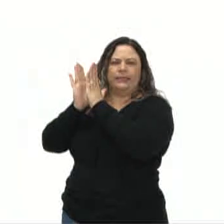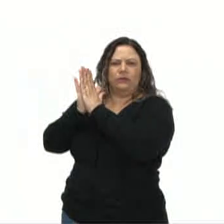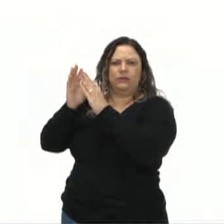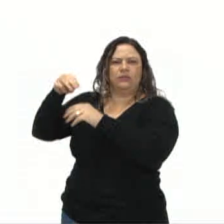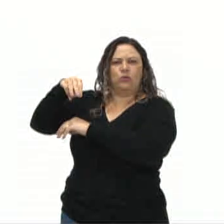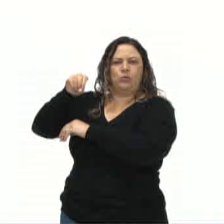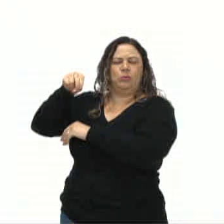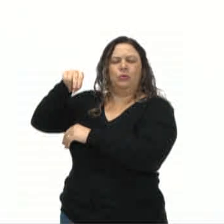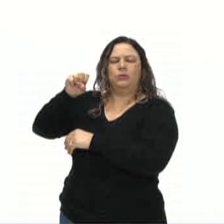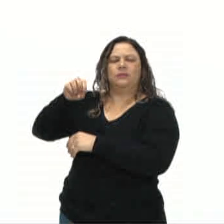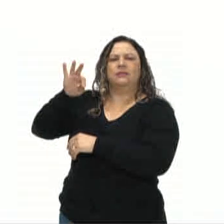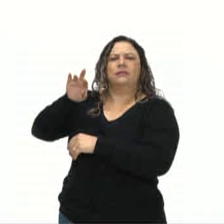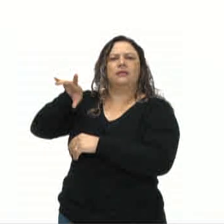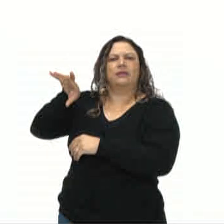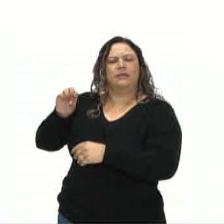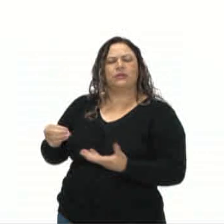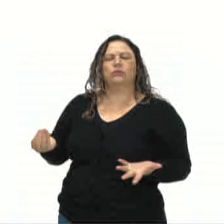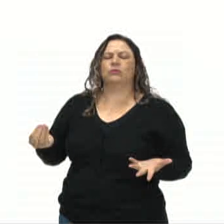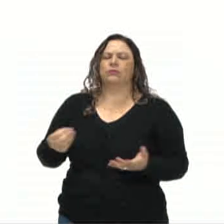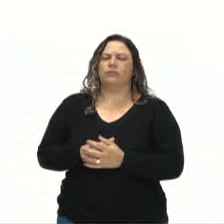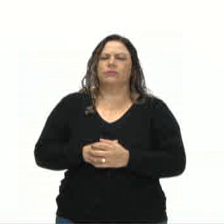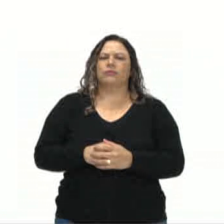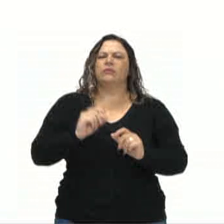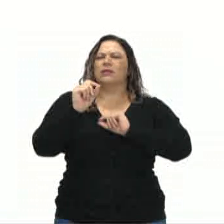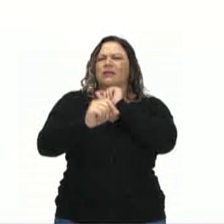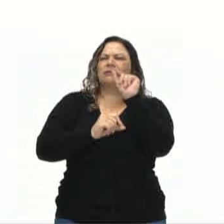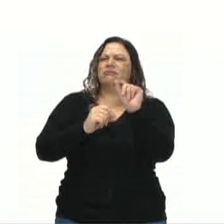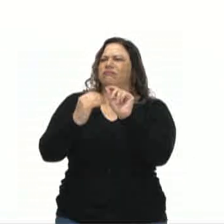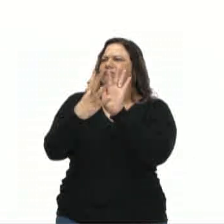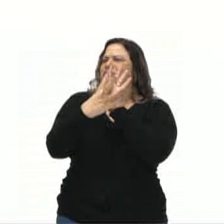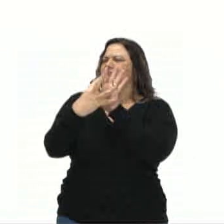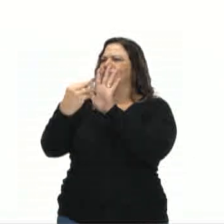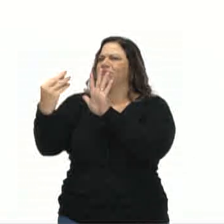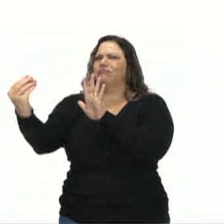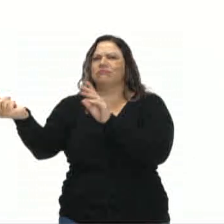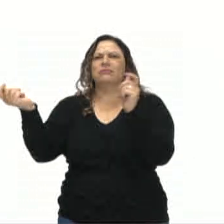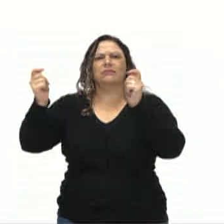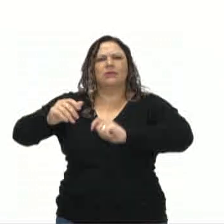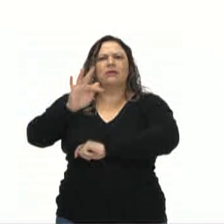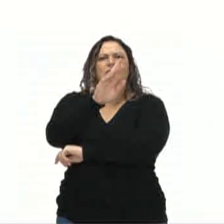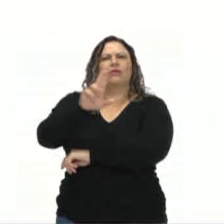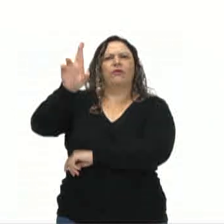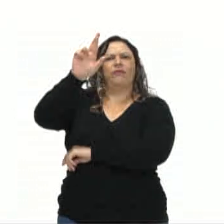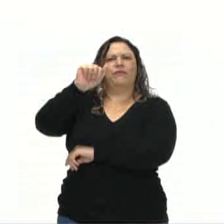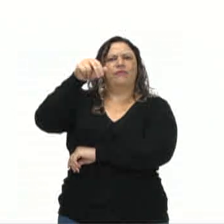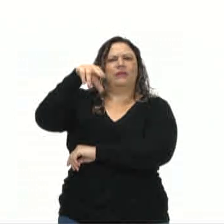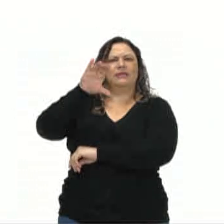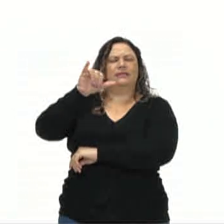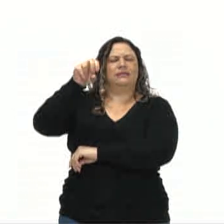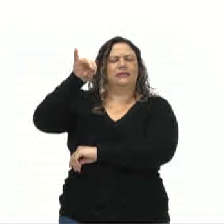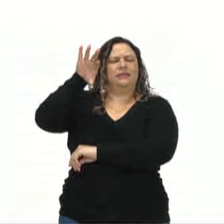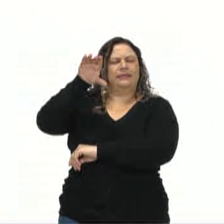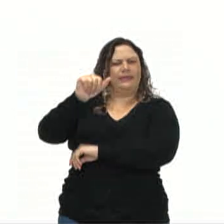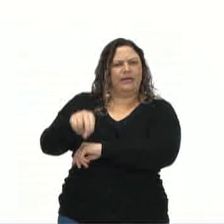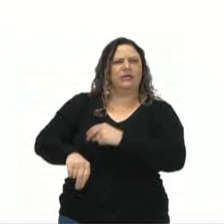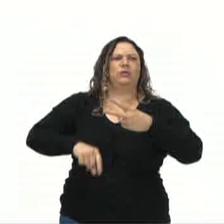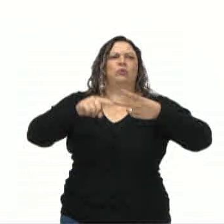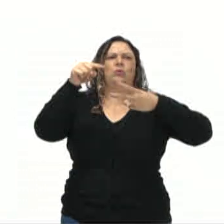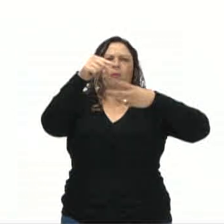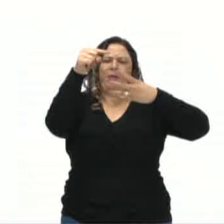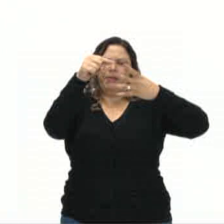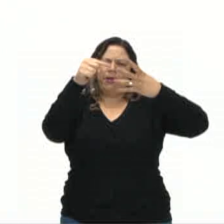Essa ordem serviu de inspiração para várias outras, como os franciscanos, as clarissas, os dominicanos,